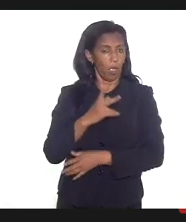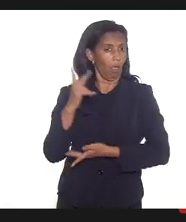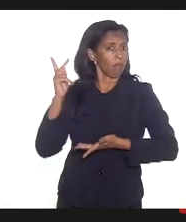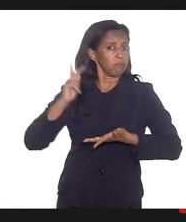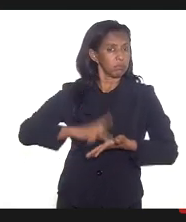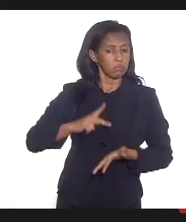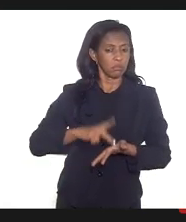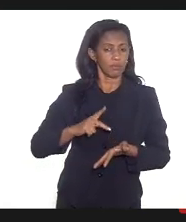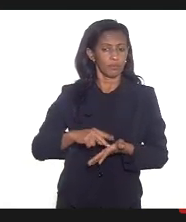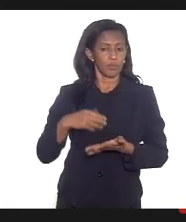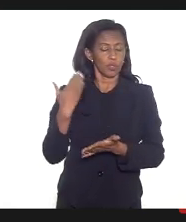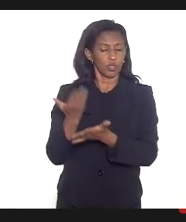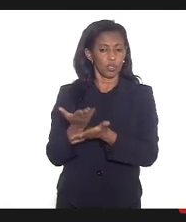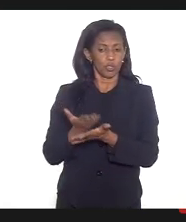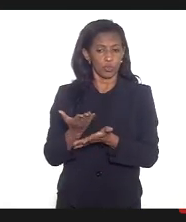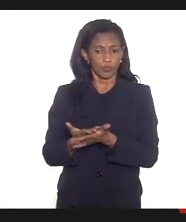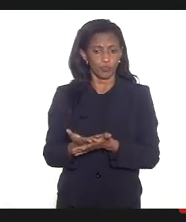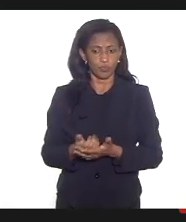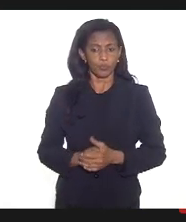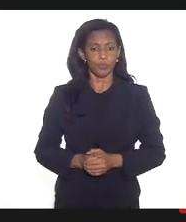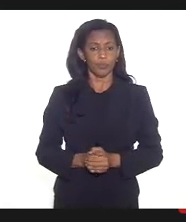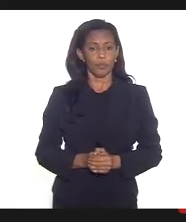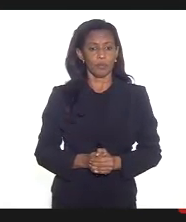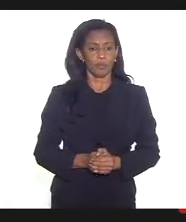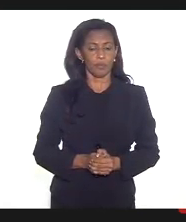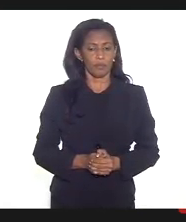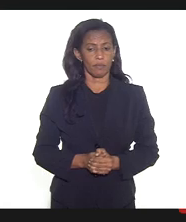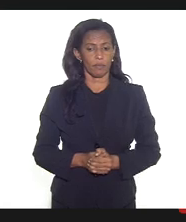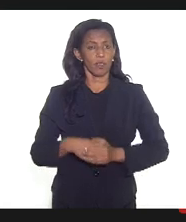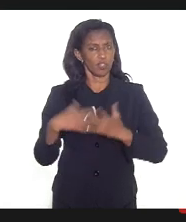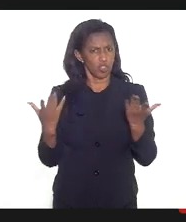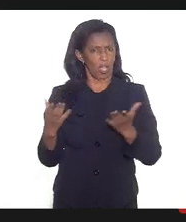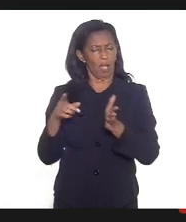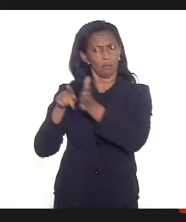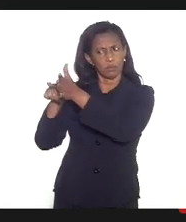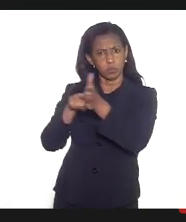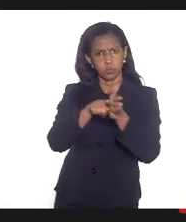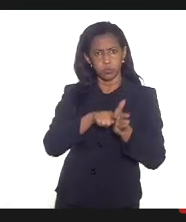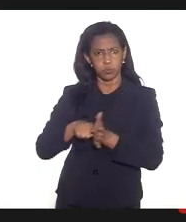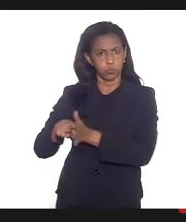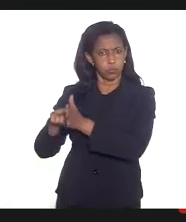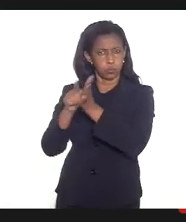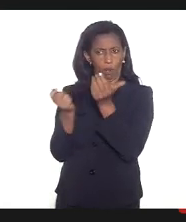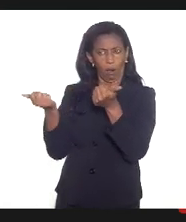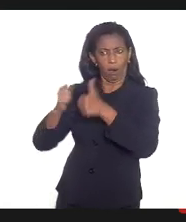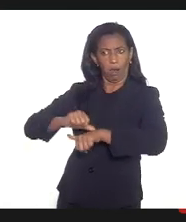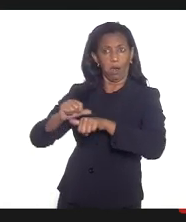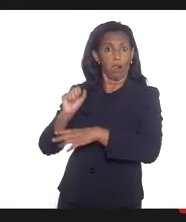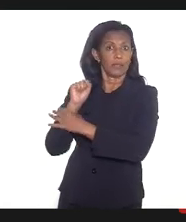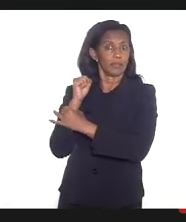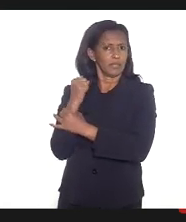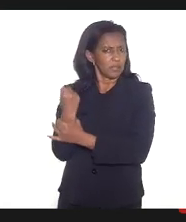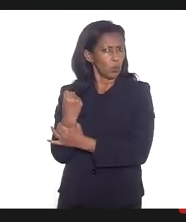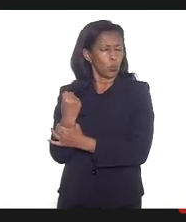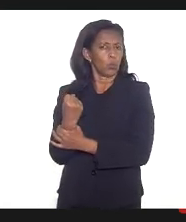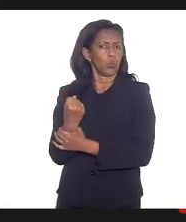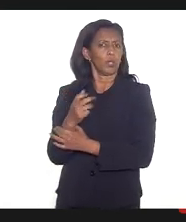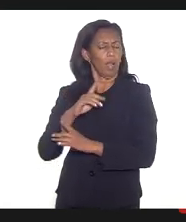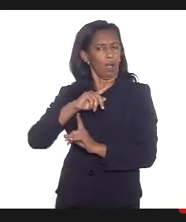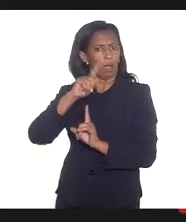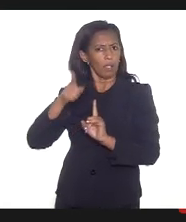evidência de estudos pré-clínicos e de estudos preliminares de a figura em